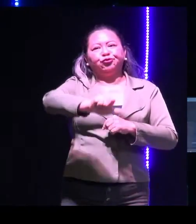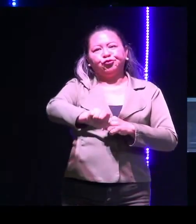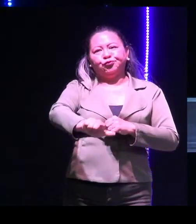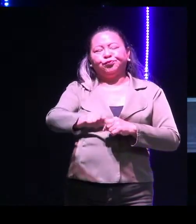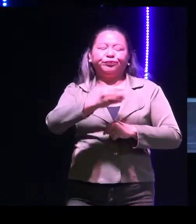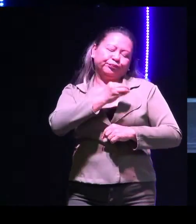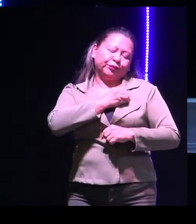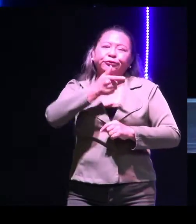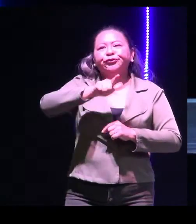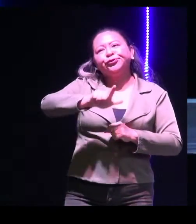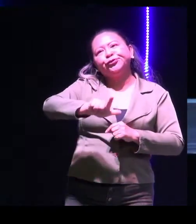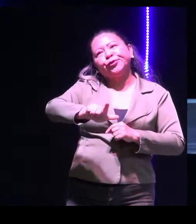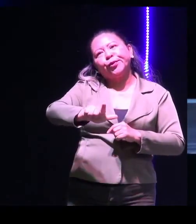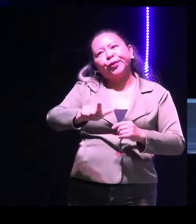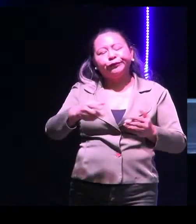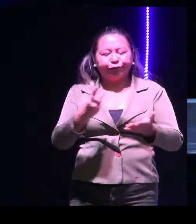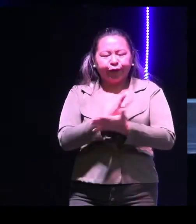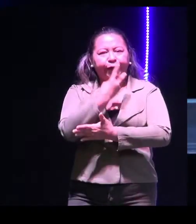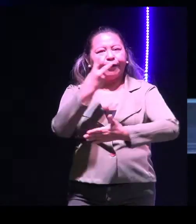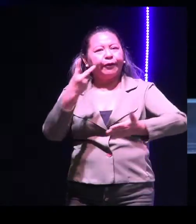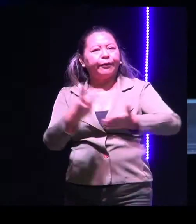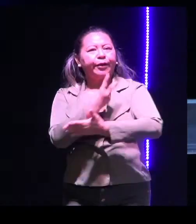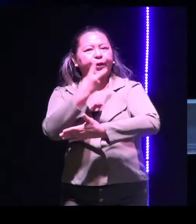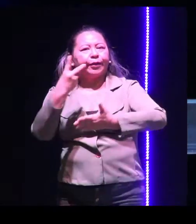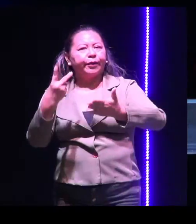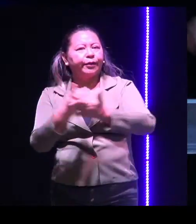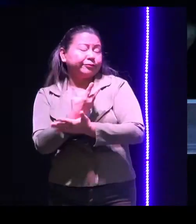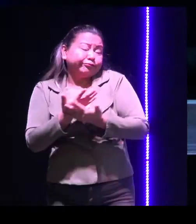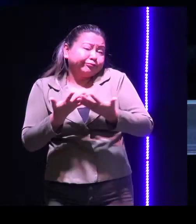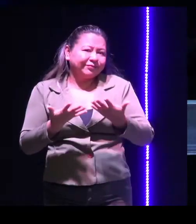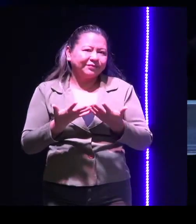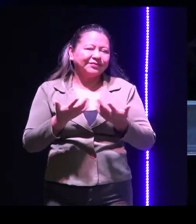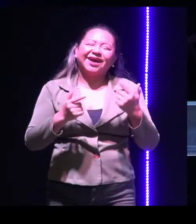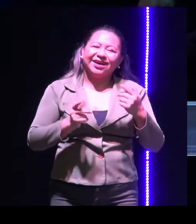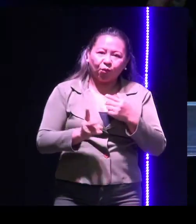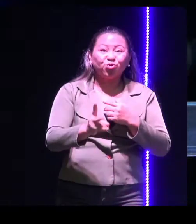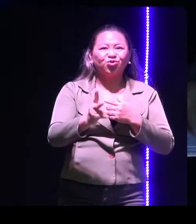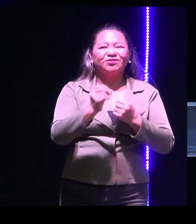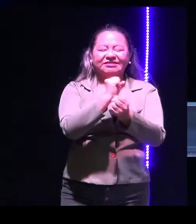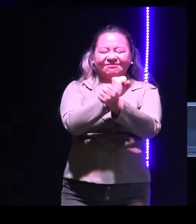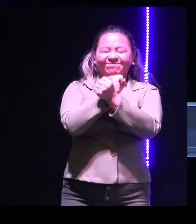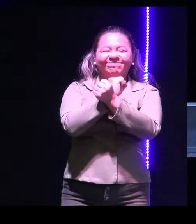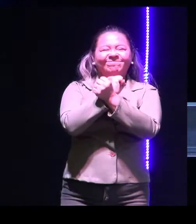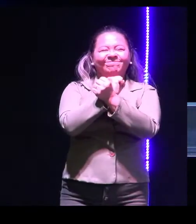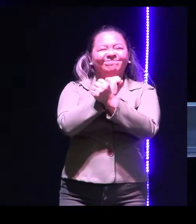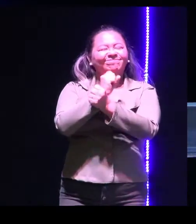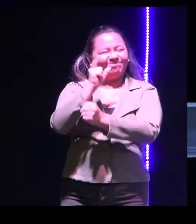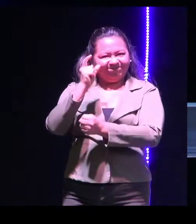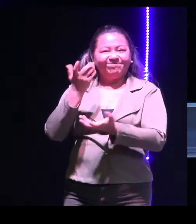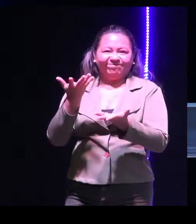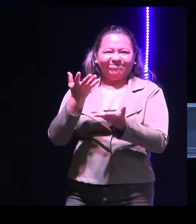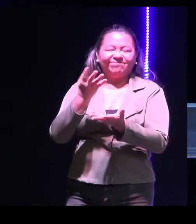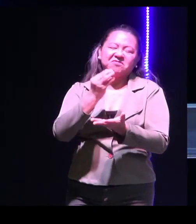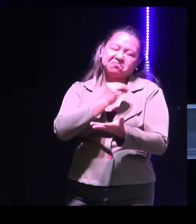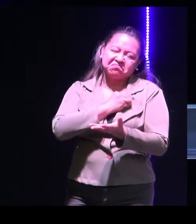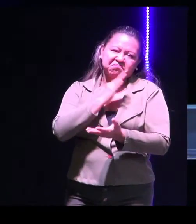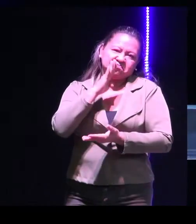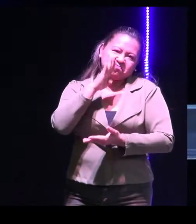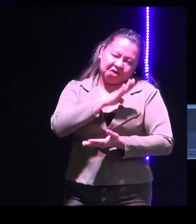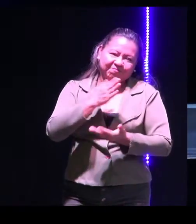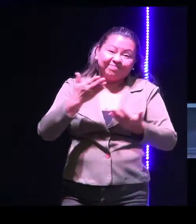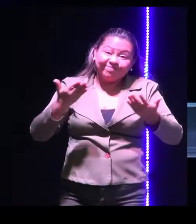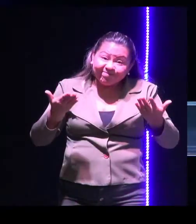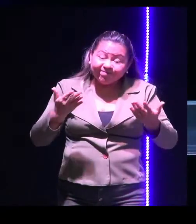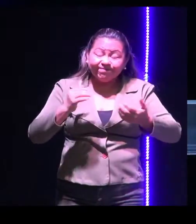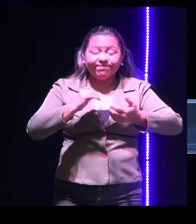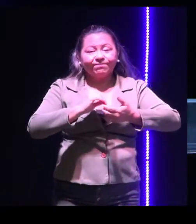Eu repito esses mesmos erros e esses mesmos pecados. Eu me torno um escravo desse mal, desse